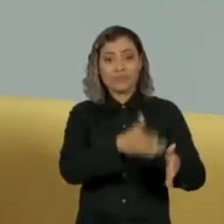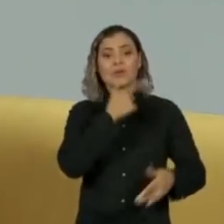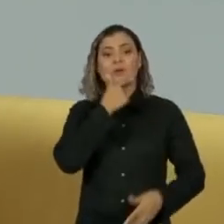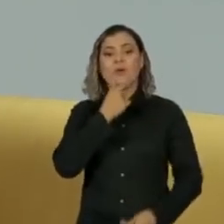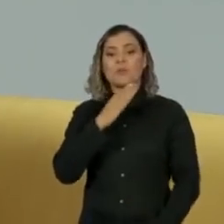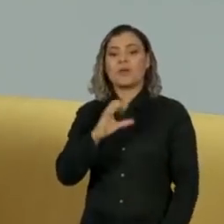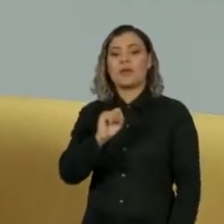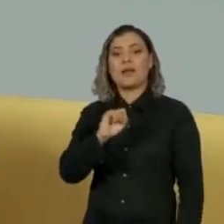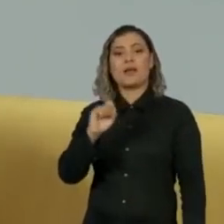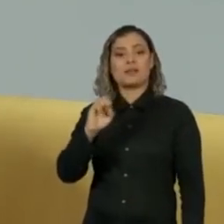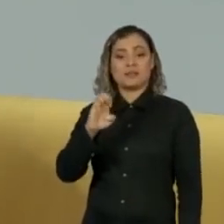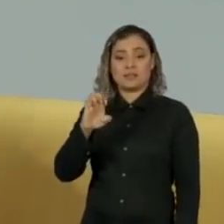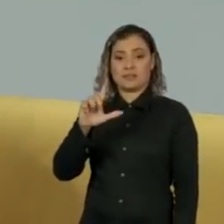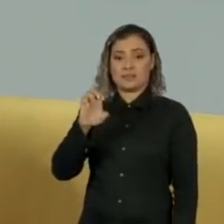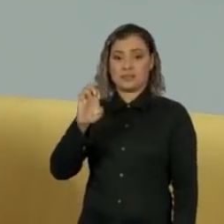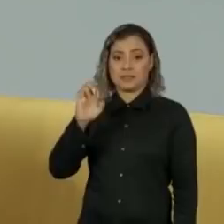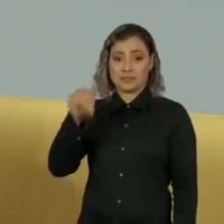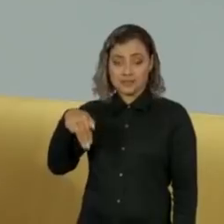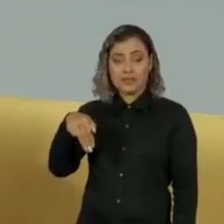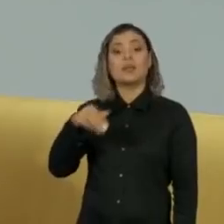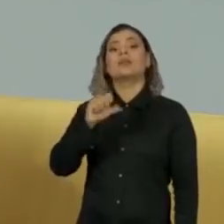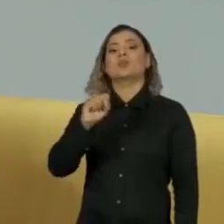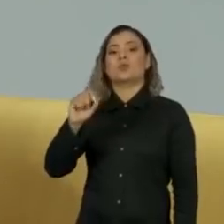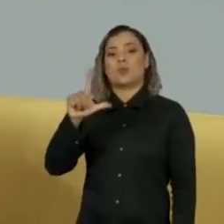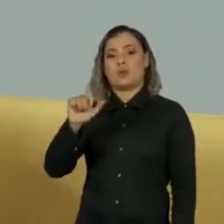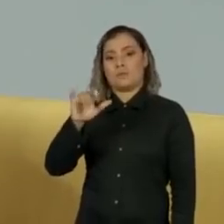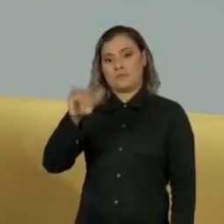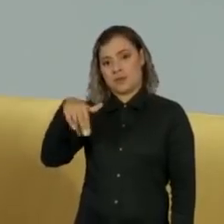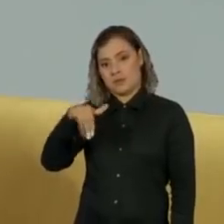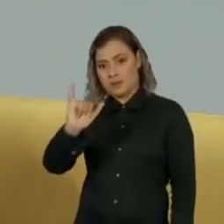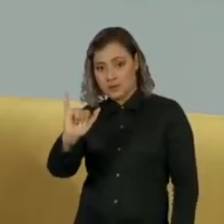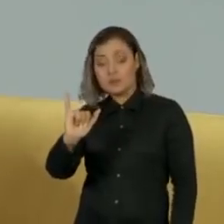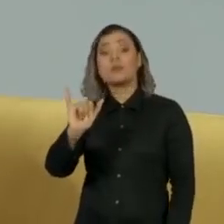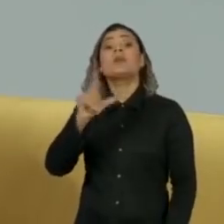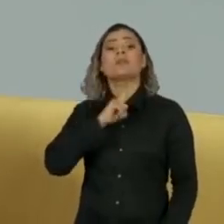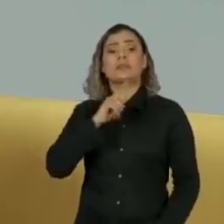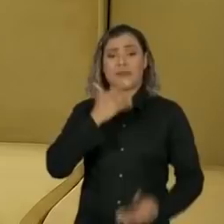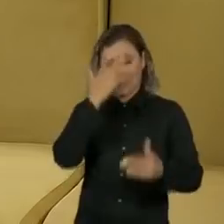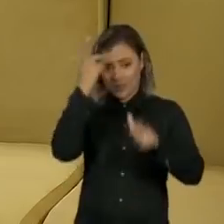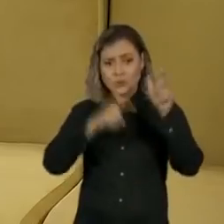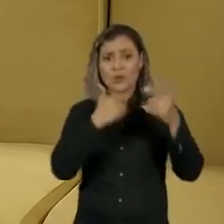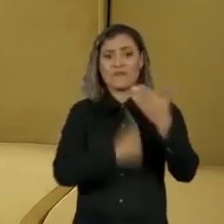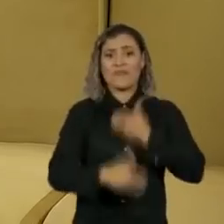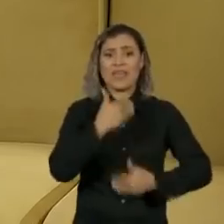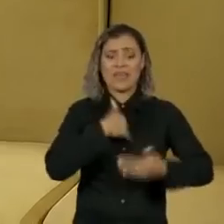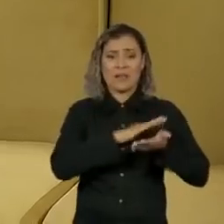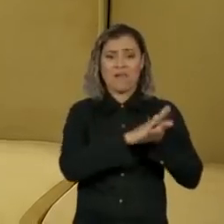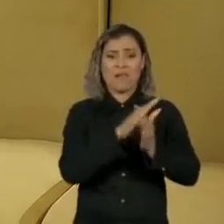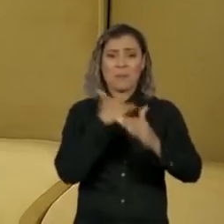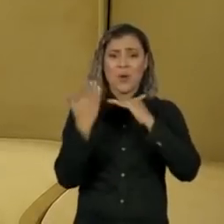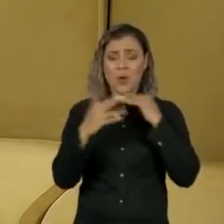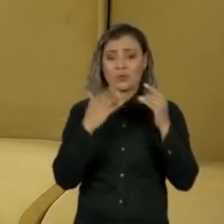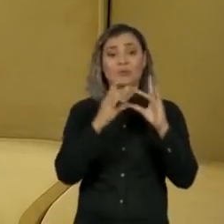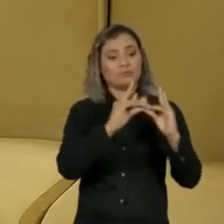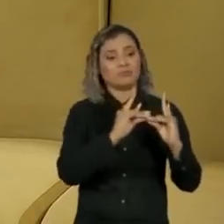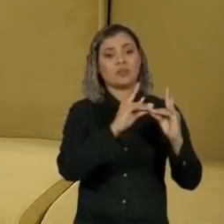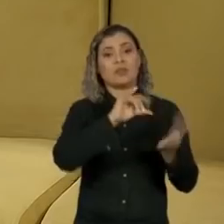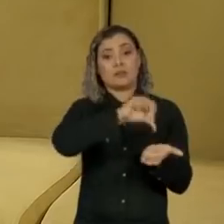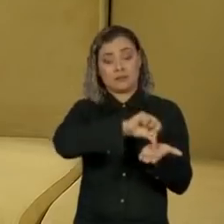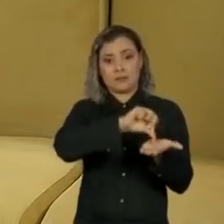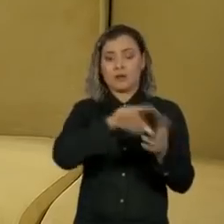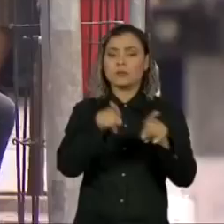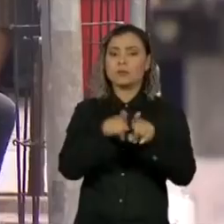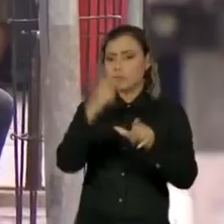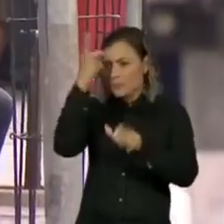Soleimani no Irã deixa pelo menos 40 mortos e centenas de feridos. Um mundo onde as pessoas conversam cada